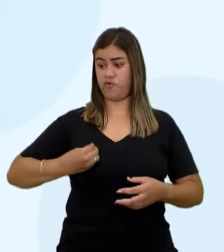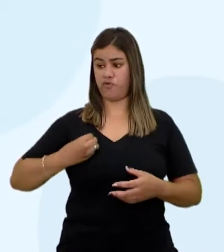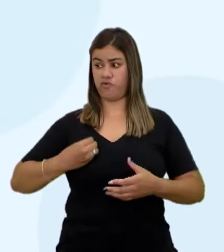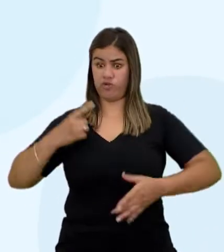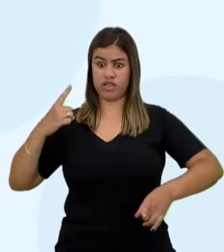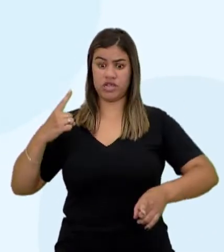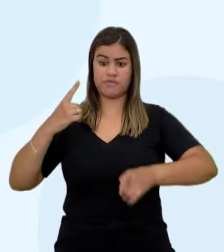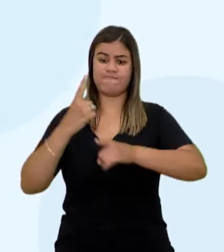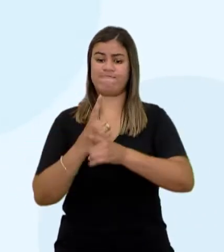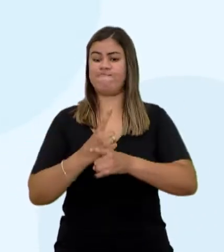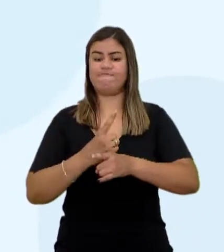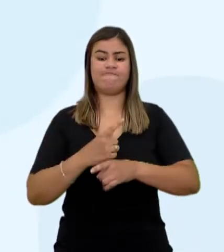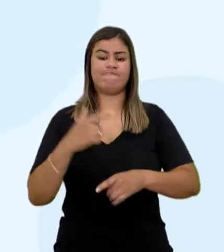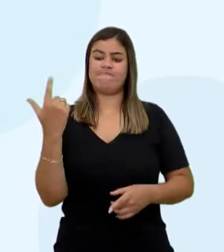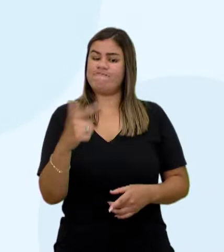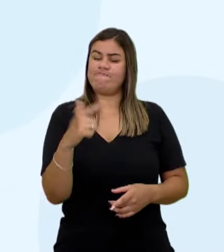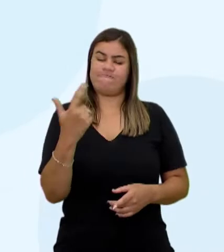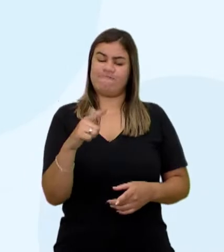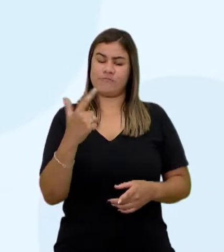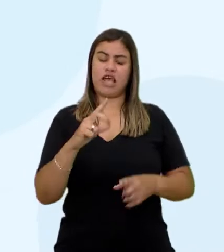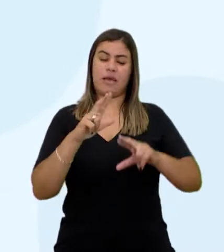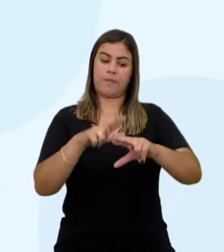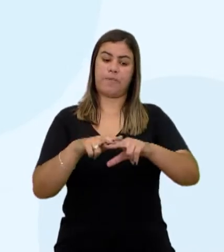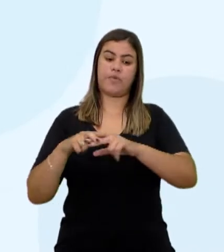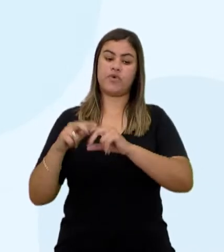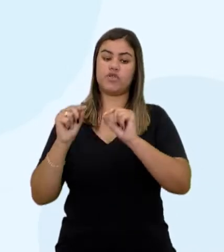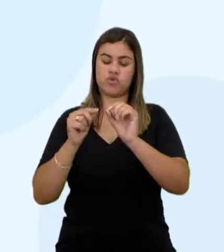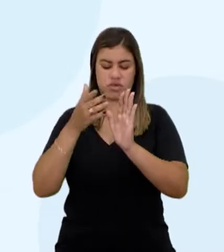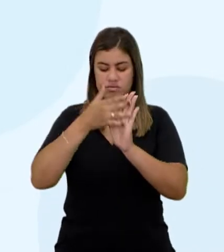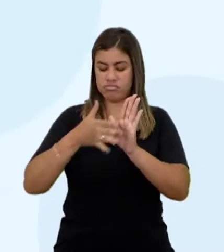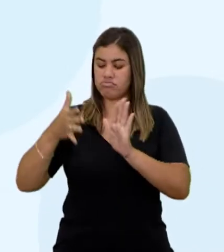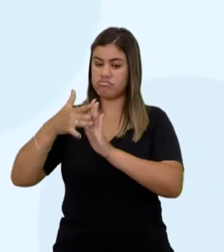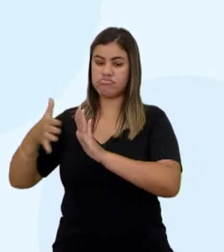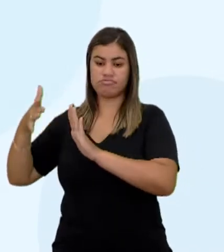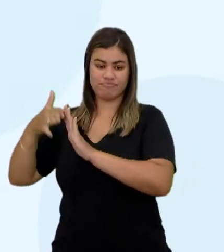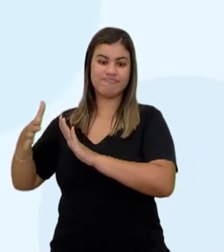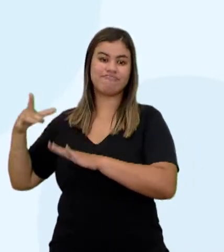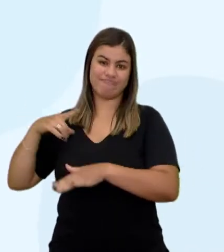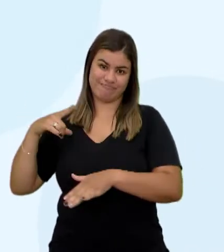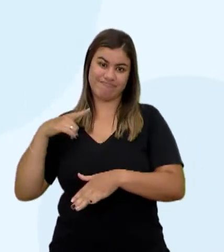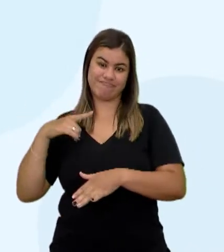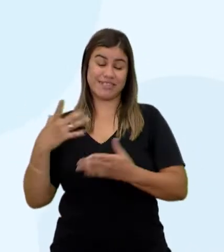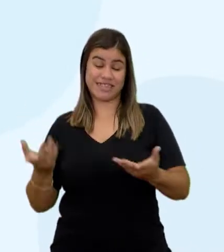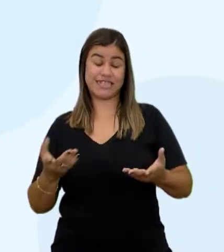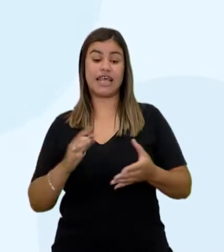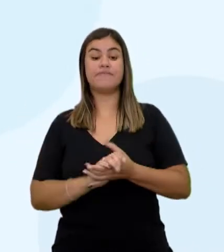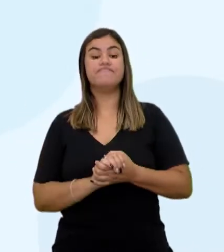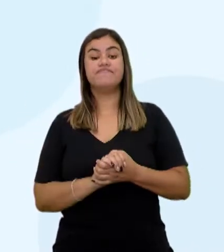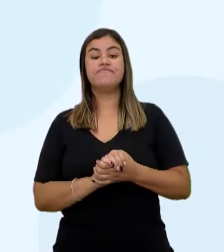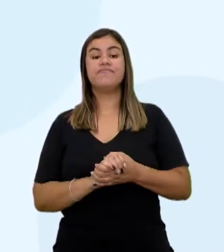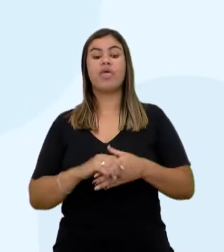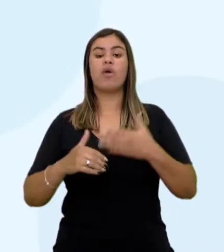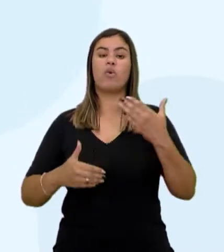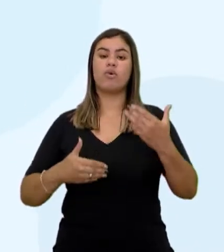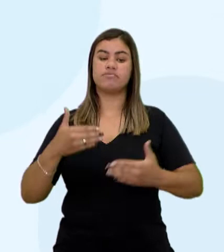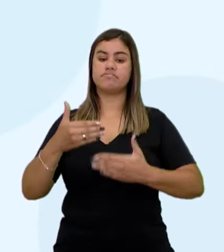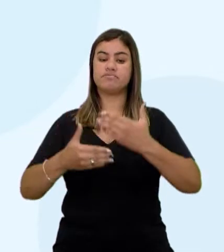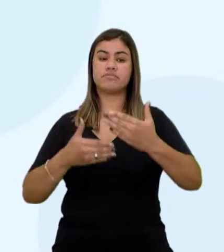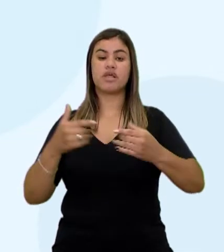uma estruturação que nós só temos aí as eras, né, e nessas eras aí o processo aí é mais